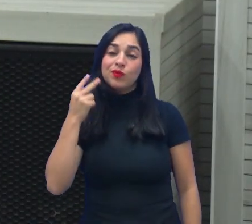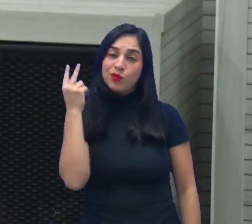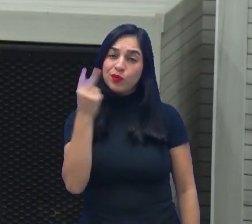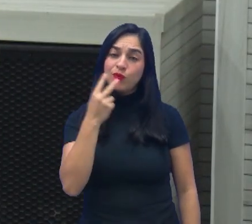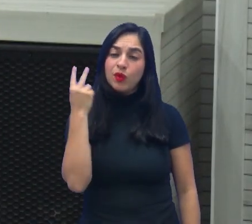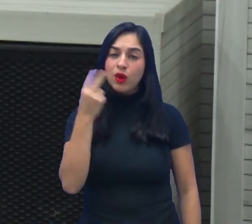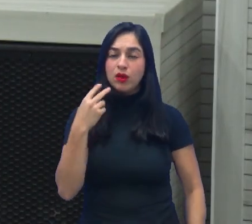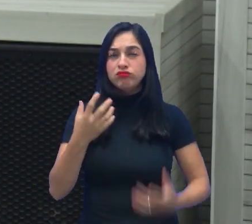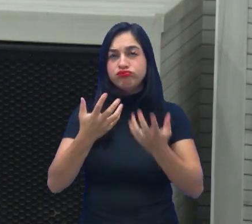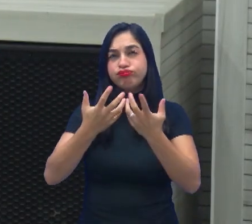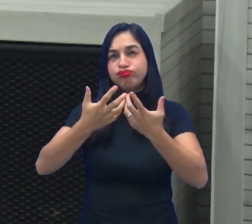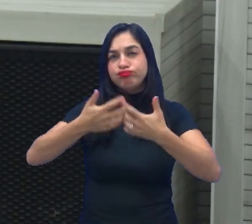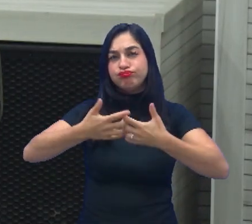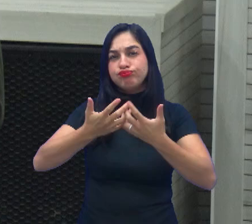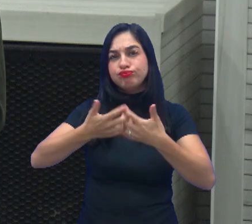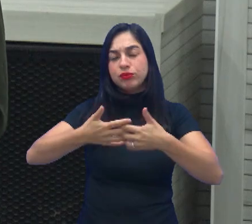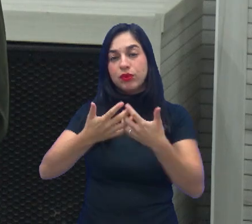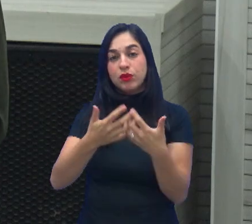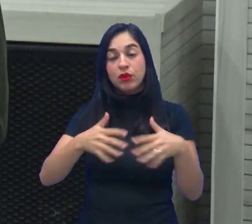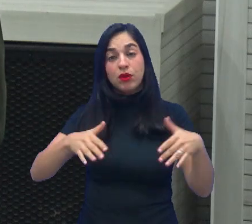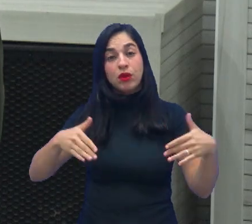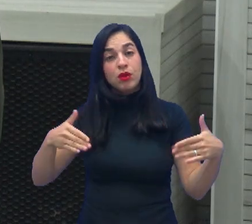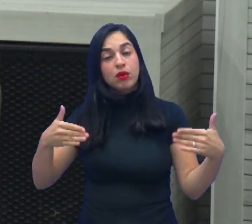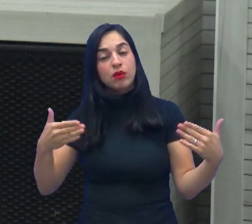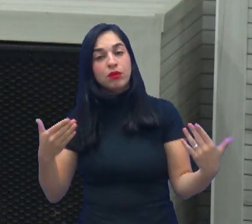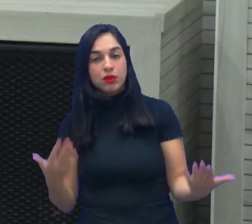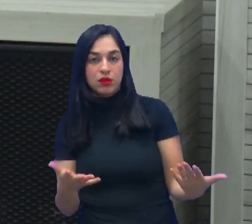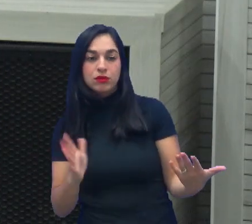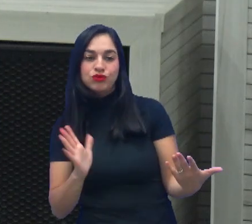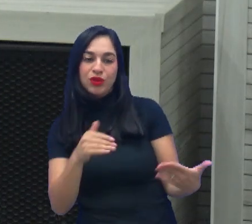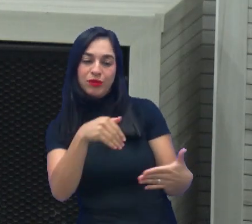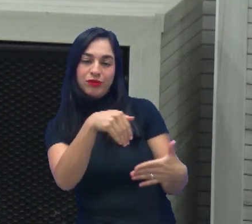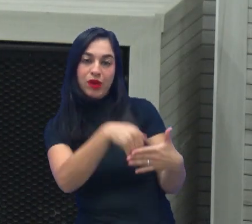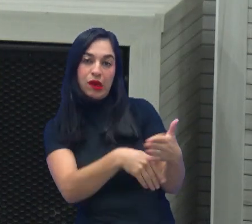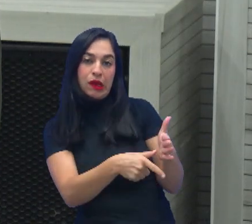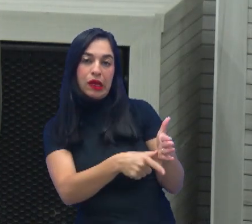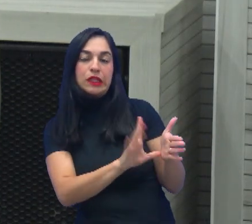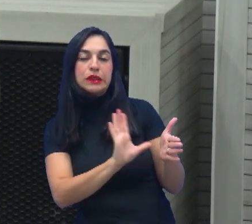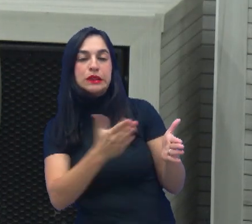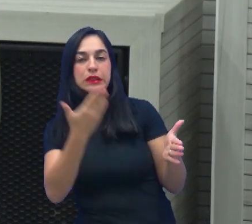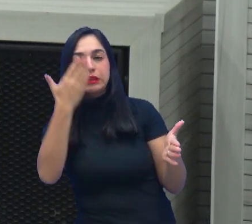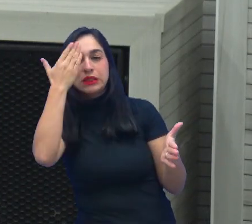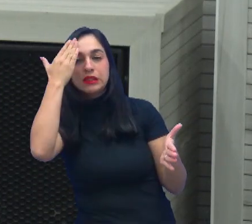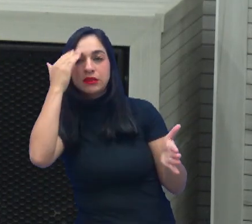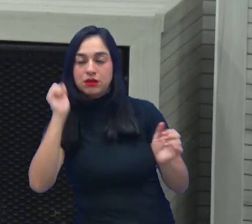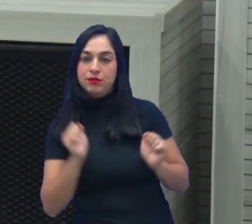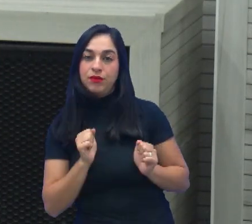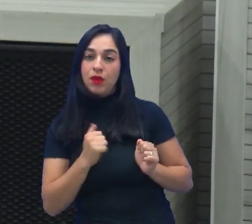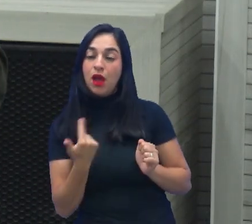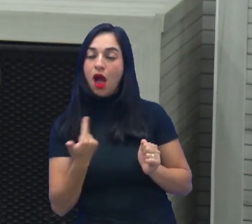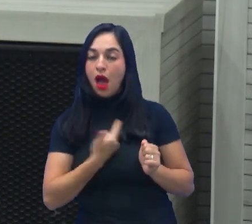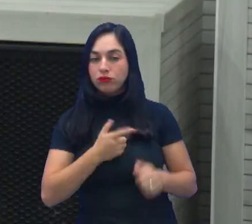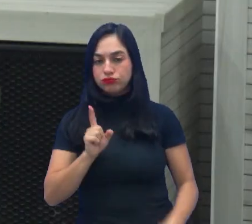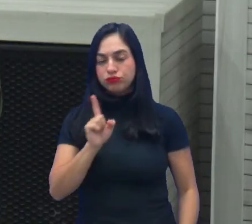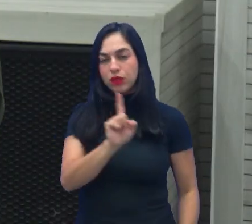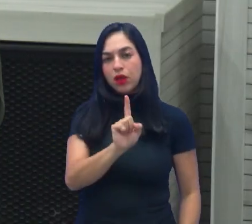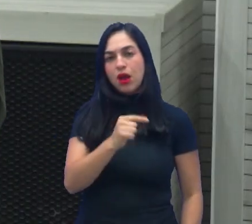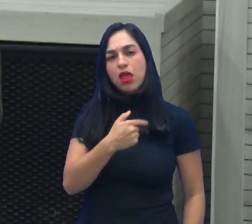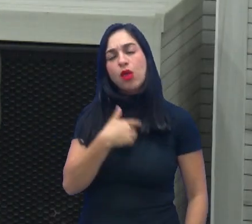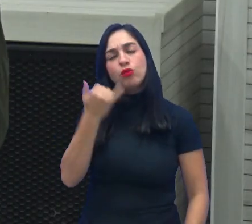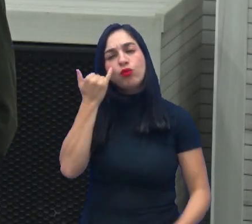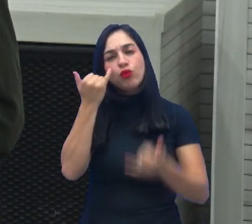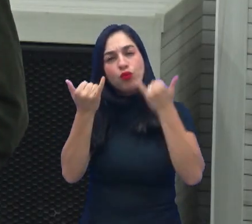um encaminhamento praticamente obrigatório para uma votação. A gente está aqui exatamente pedindo, e eu usei a informação